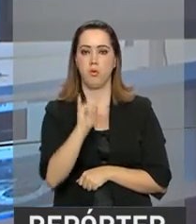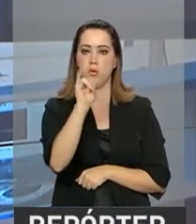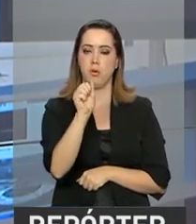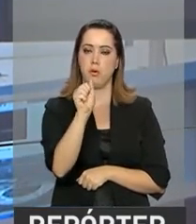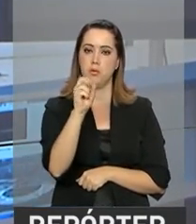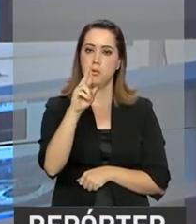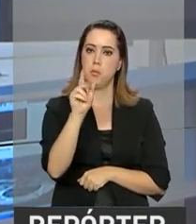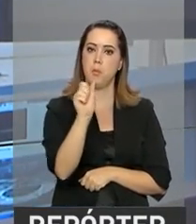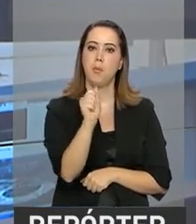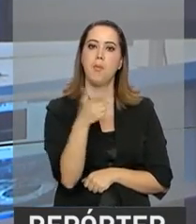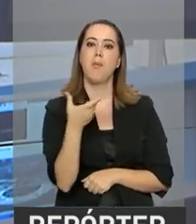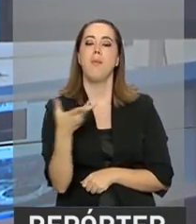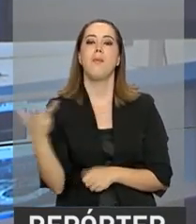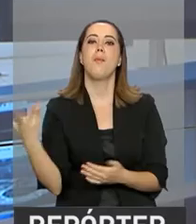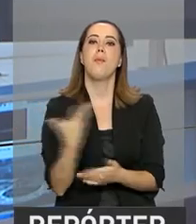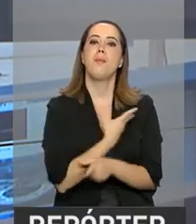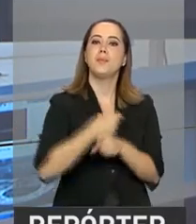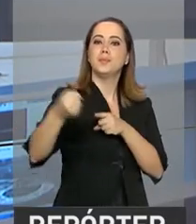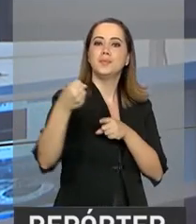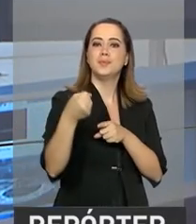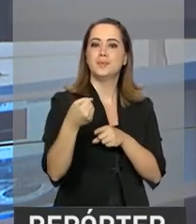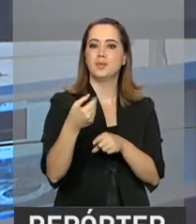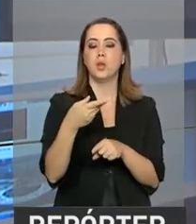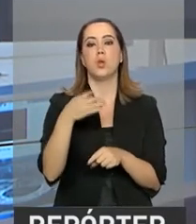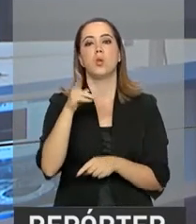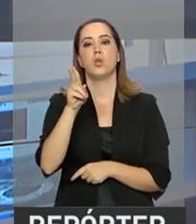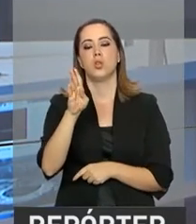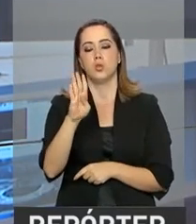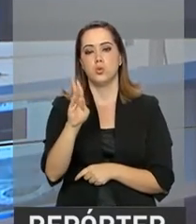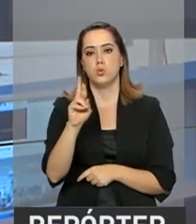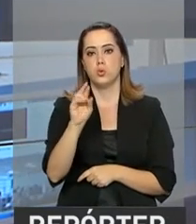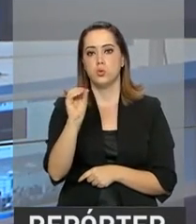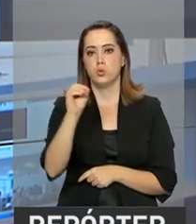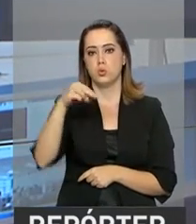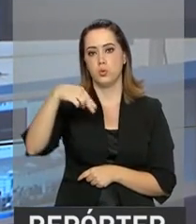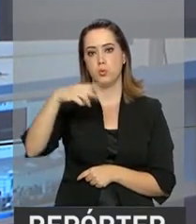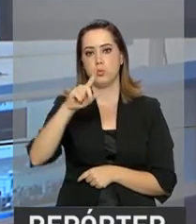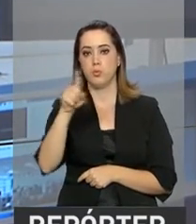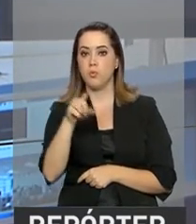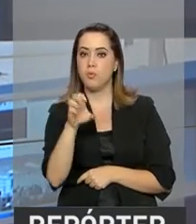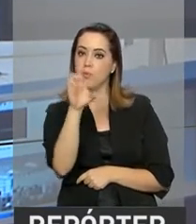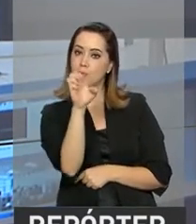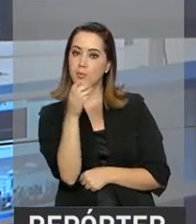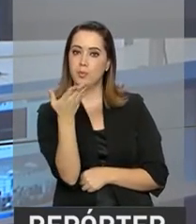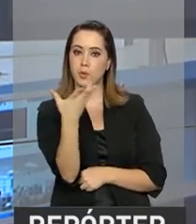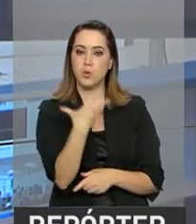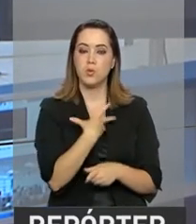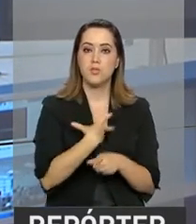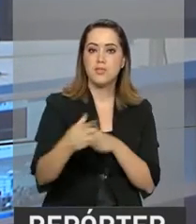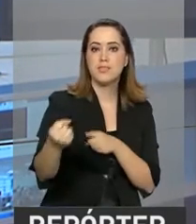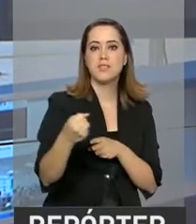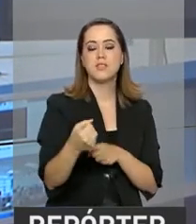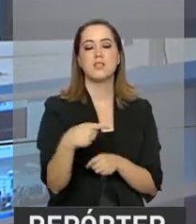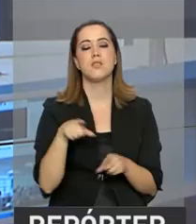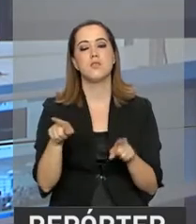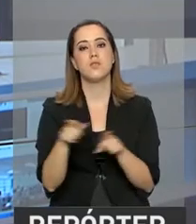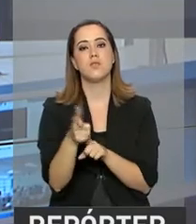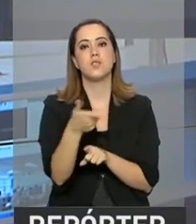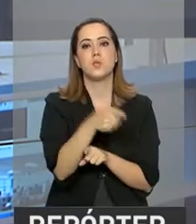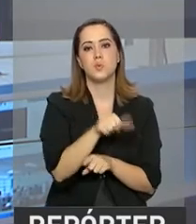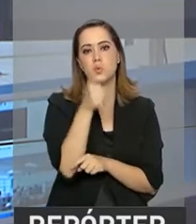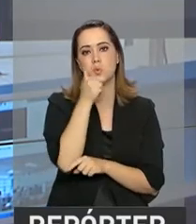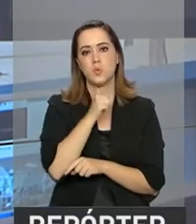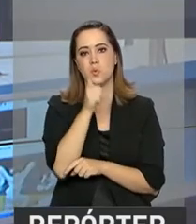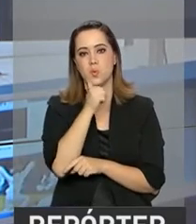medalha de bronze para o brasil maior disputou na categoria meio pesado até 78 quilos e venceu a adversária cubana marcando